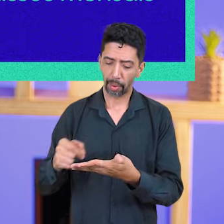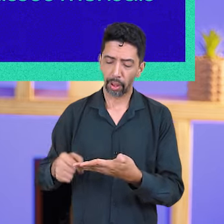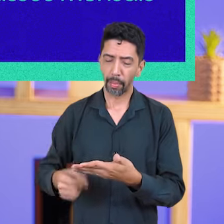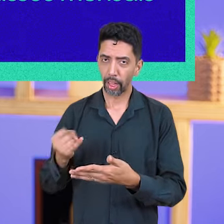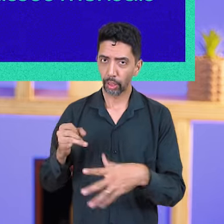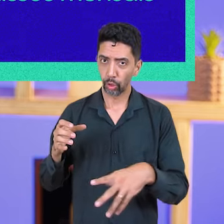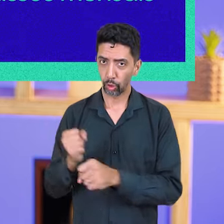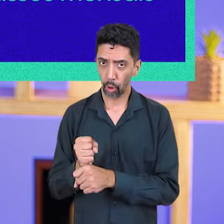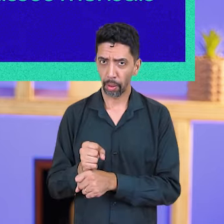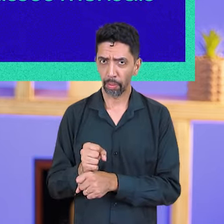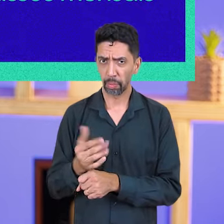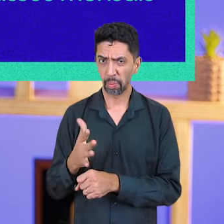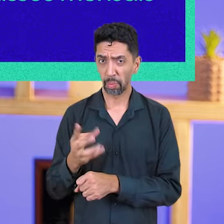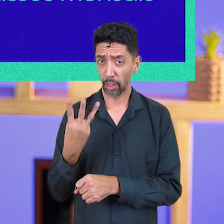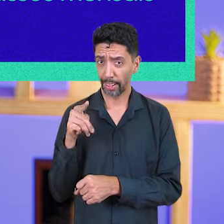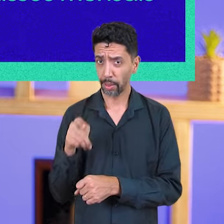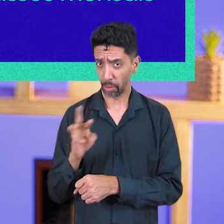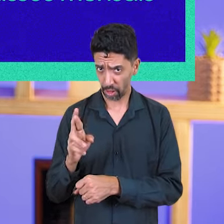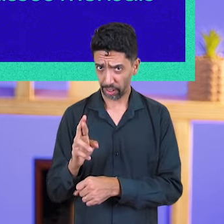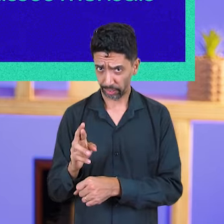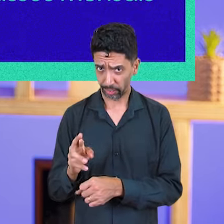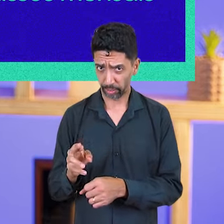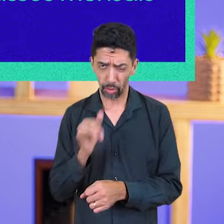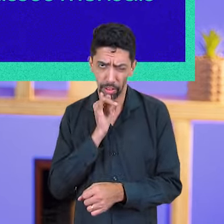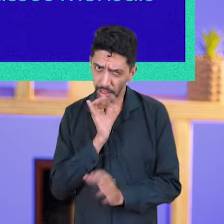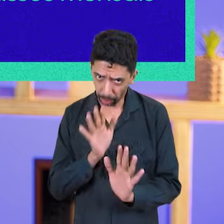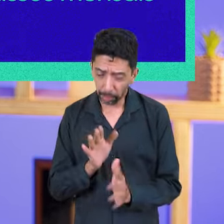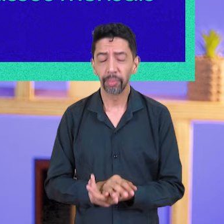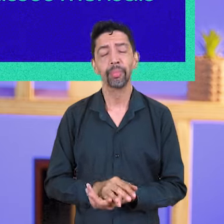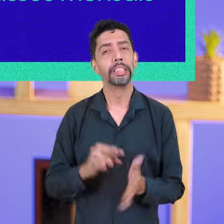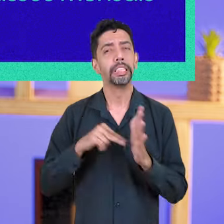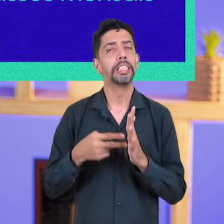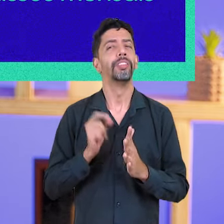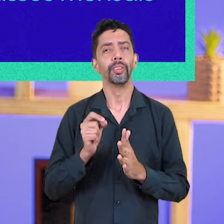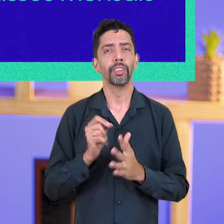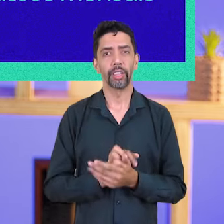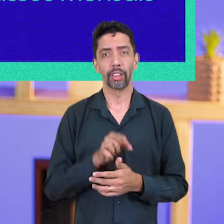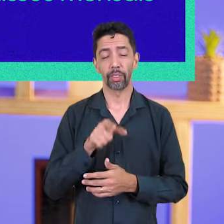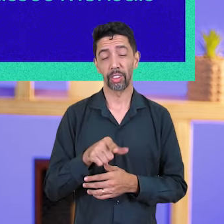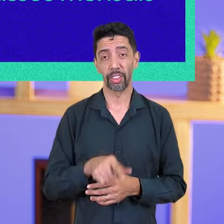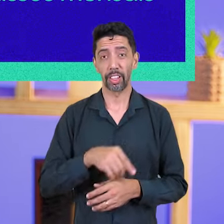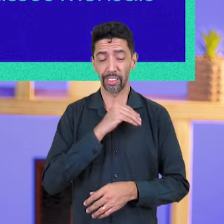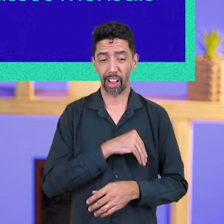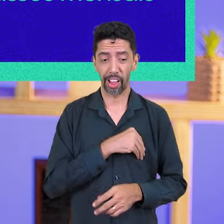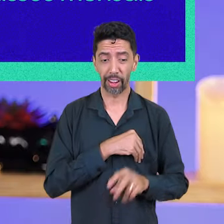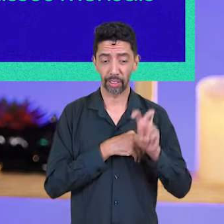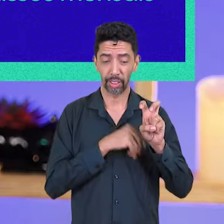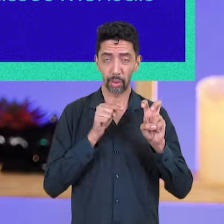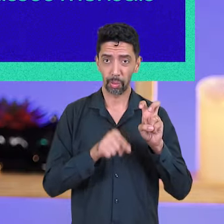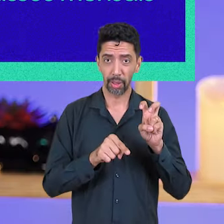Olha só, eu estou gastando mais do que 50% do meu próprio ganho mensal. Eu já estou numa